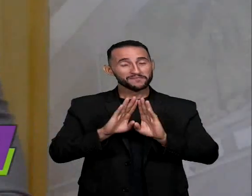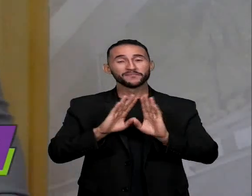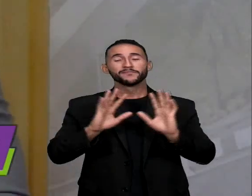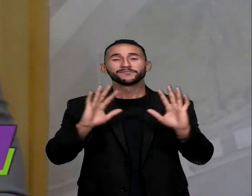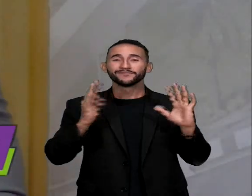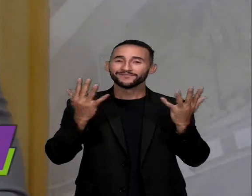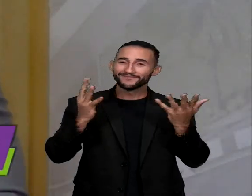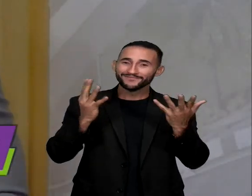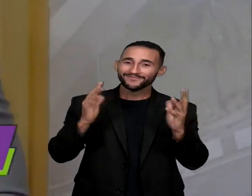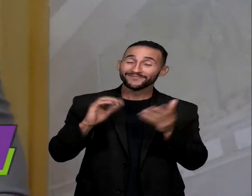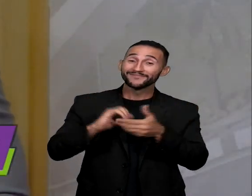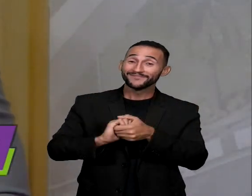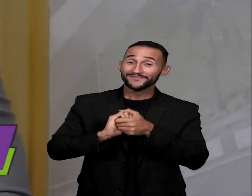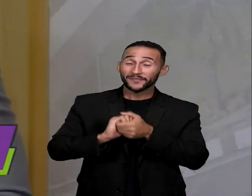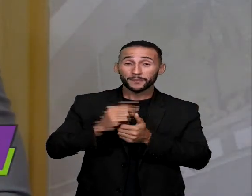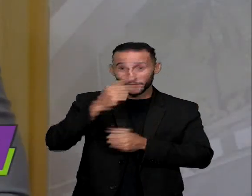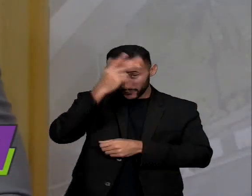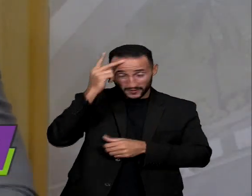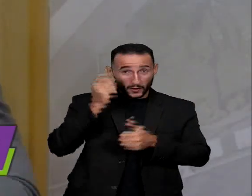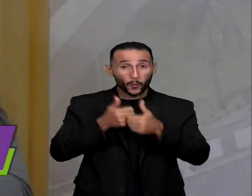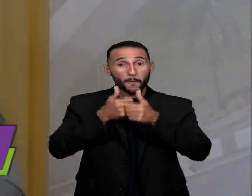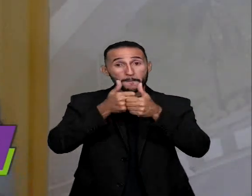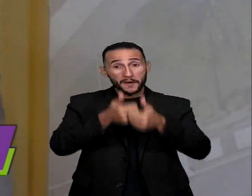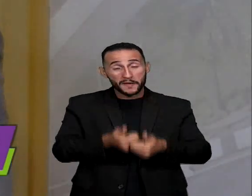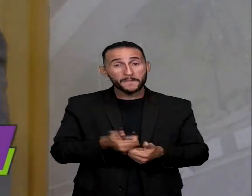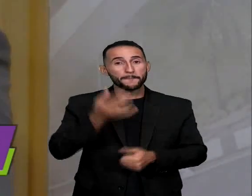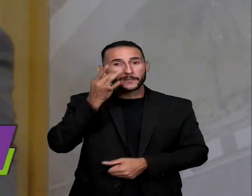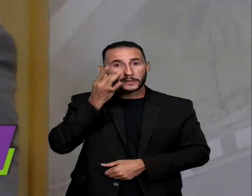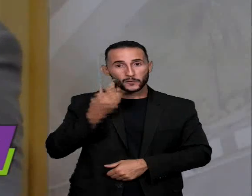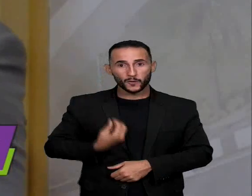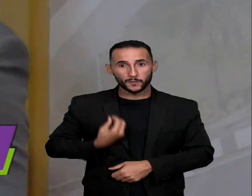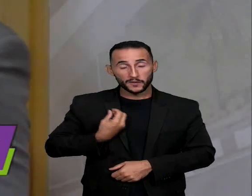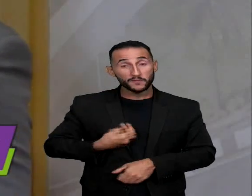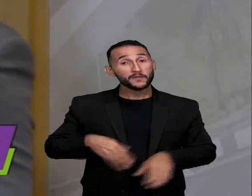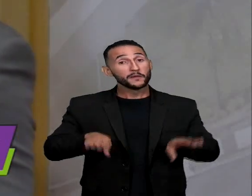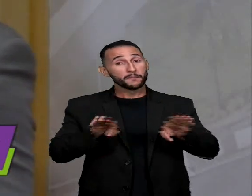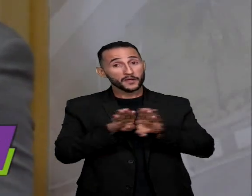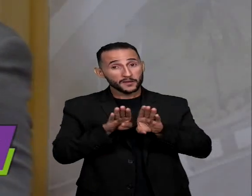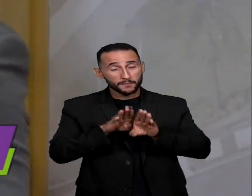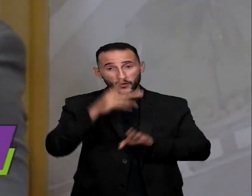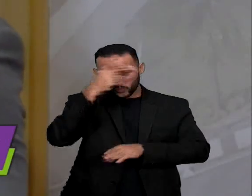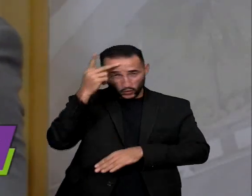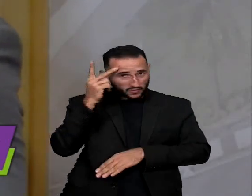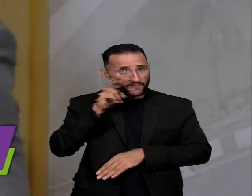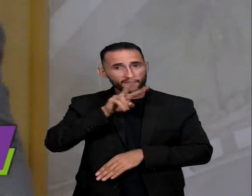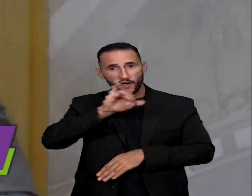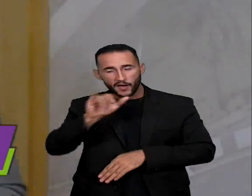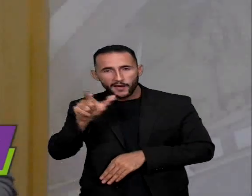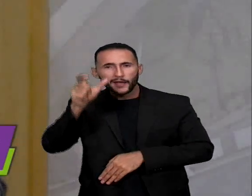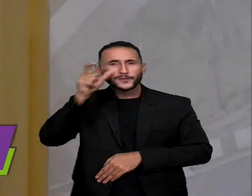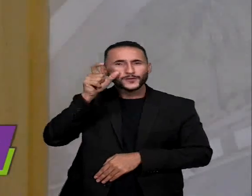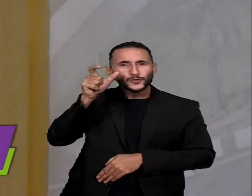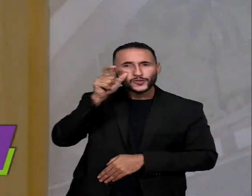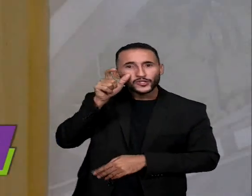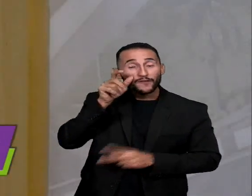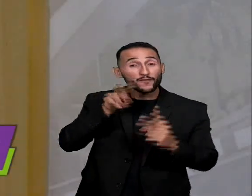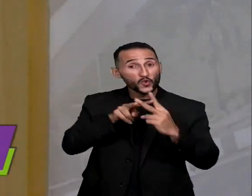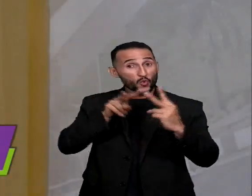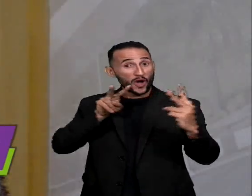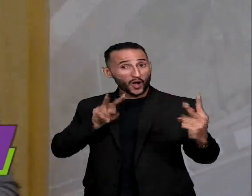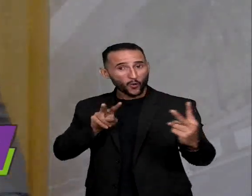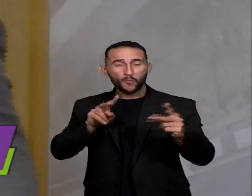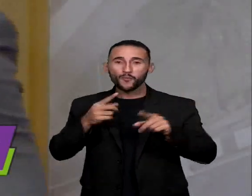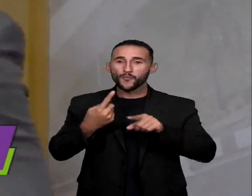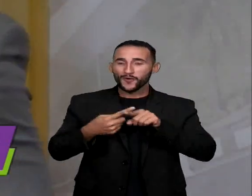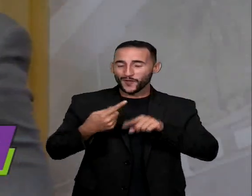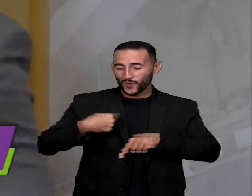acompanham presencialmente aqueles que vão nos acompanhar virtualmente porque a gente